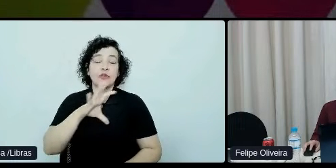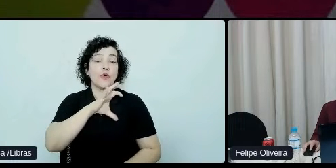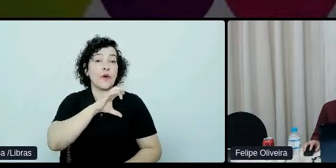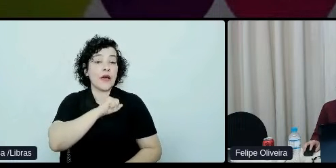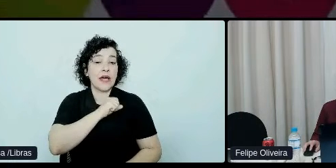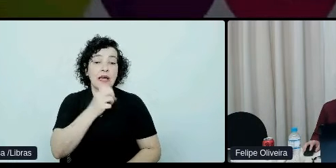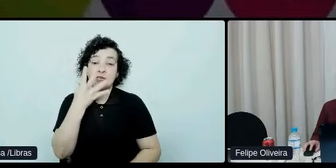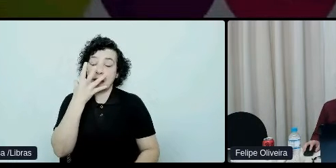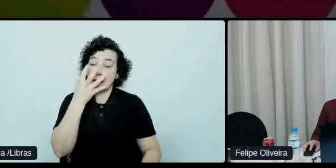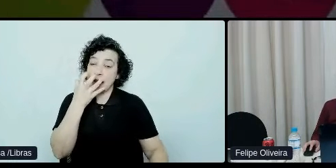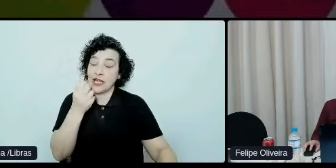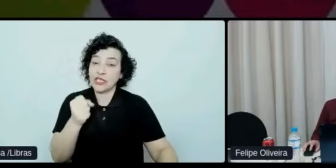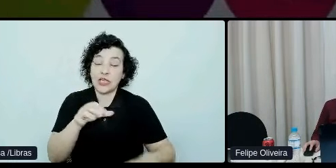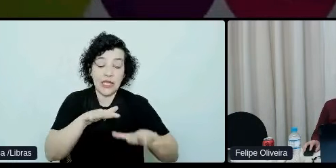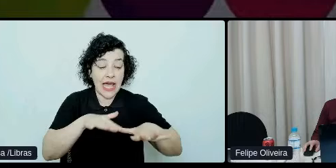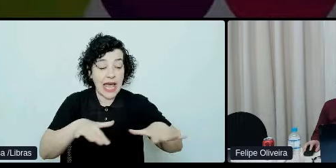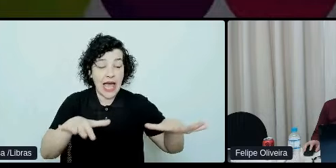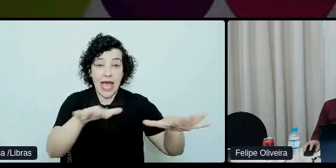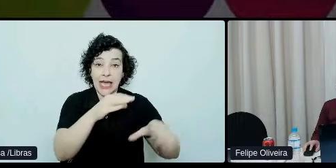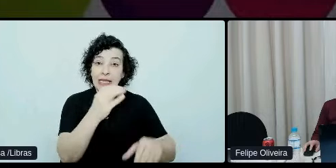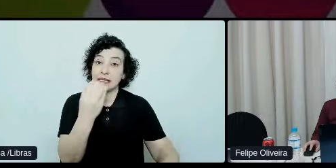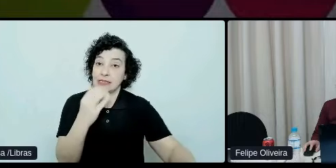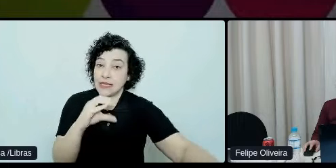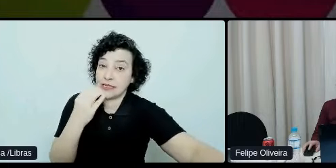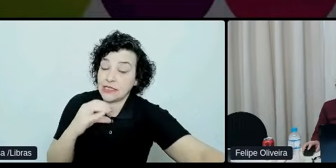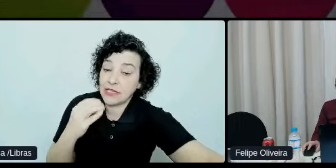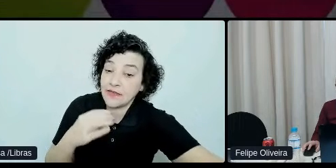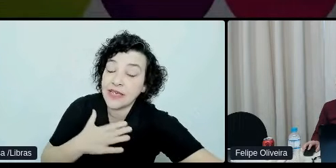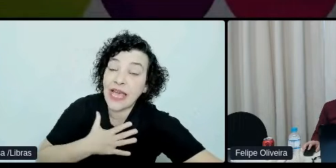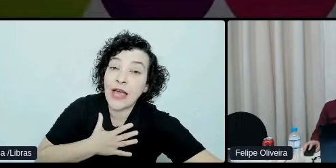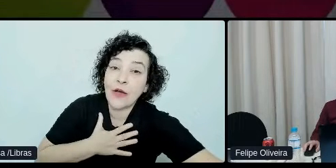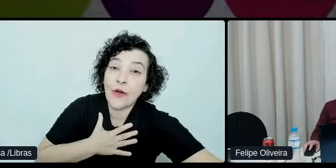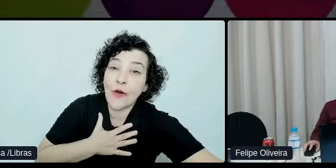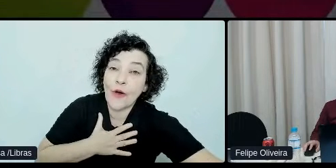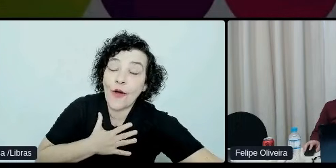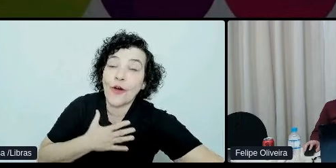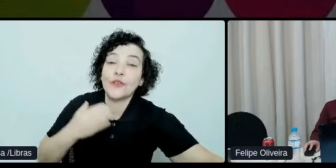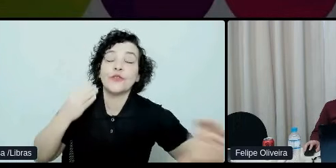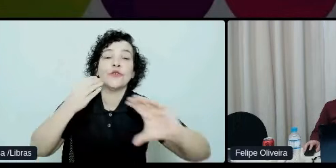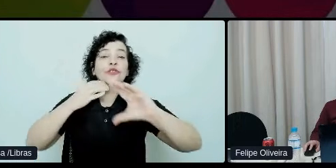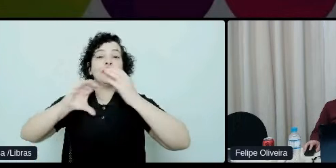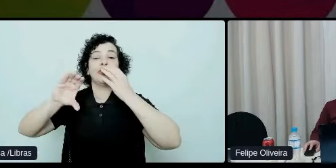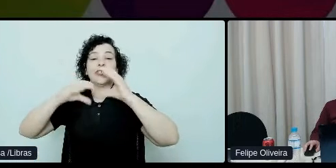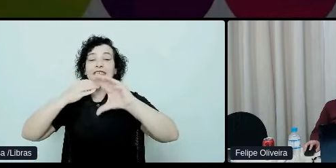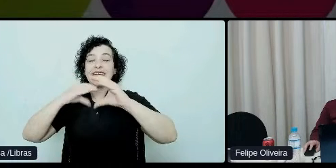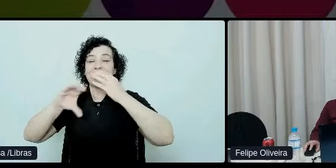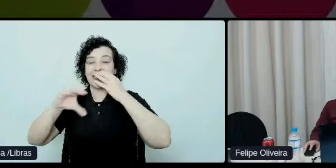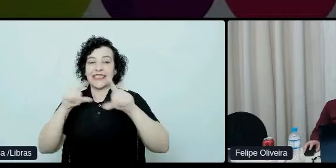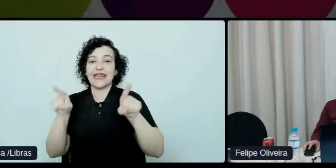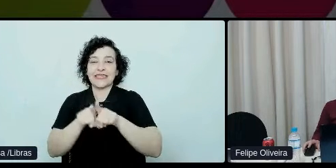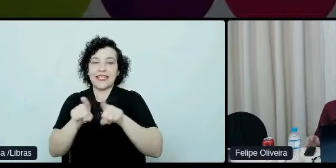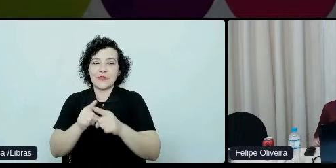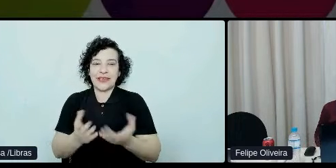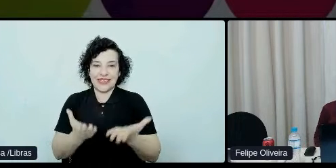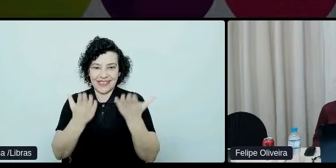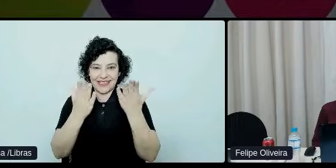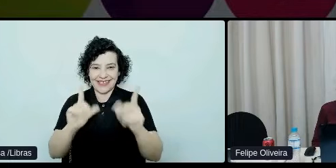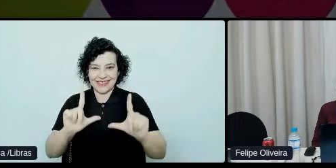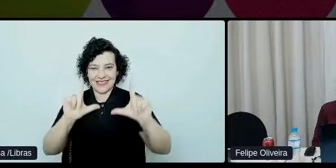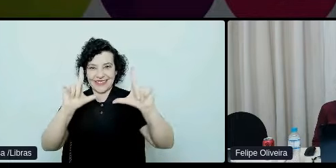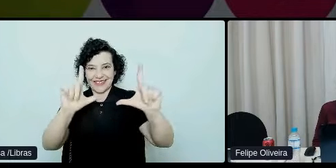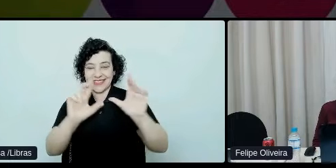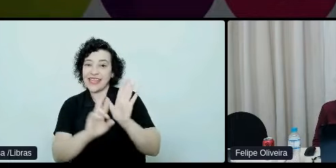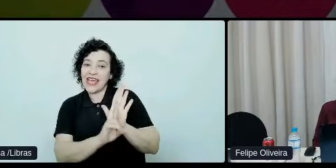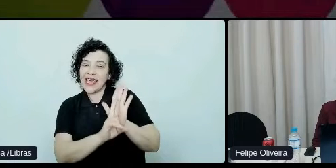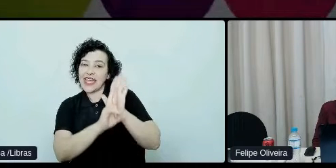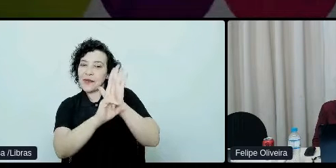faço iniciação científica e tudo mais. Gosto muito de cantar também, e essas patinhas aí no slide estão aí para representar a Sol,